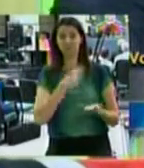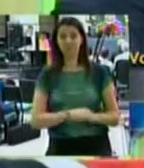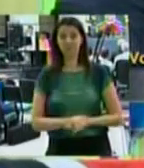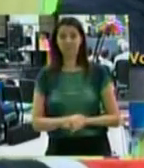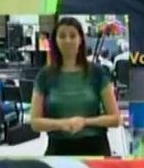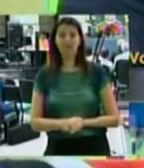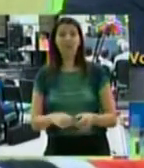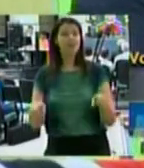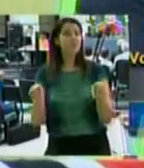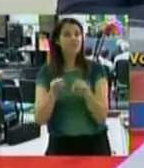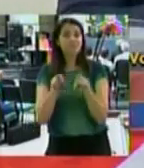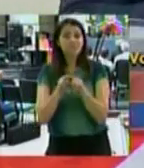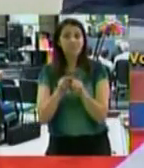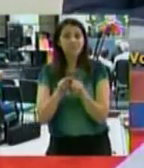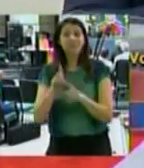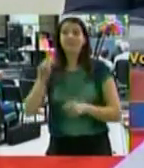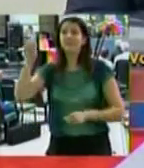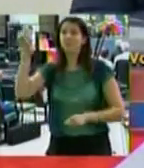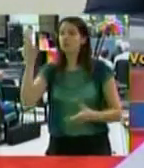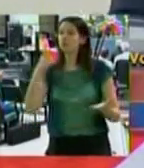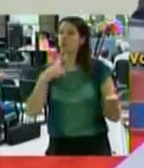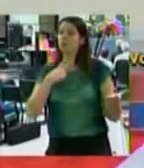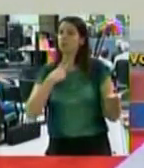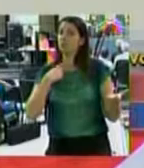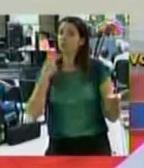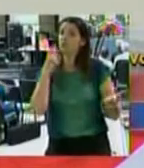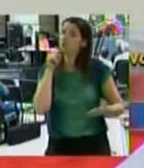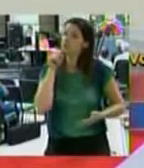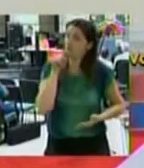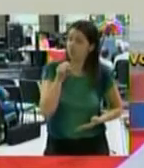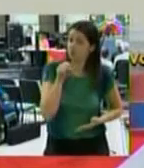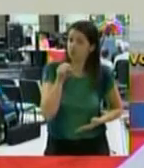E também não está exigindo de você.